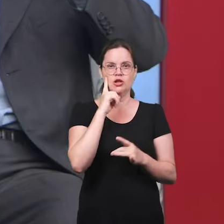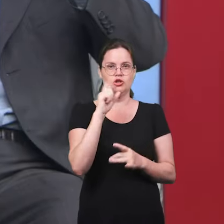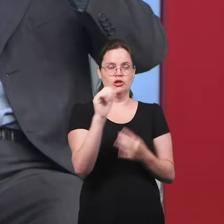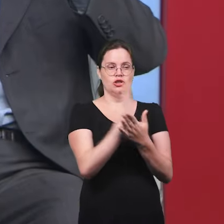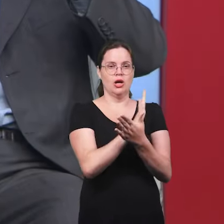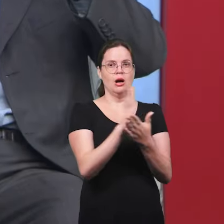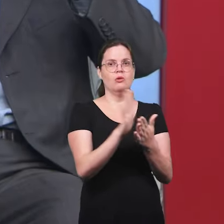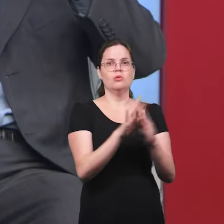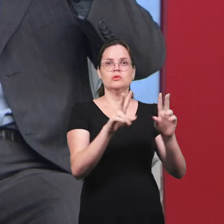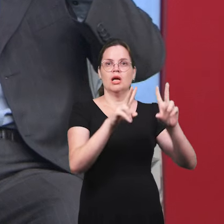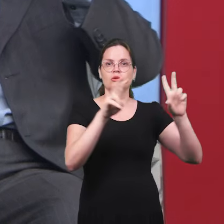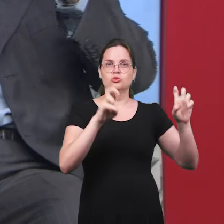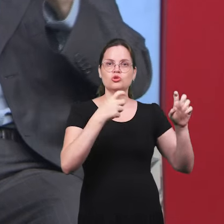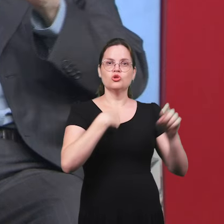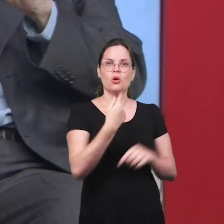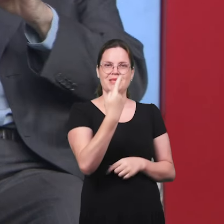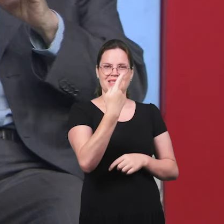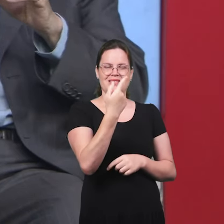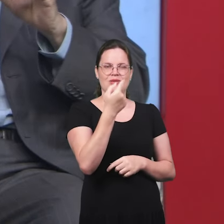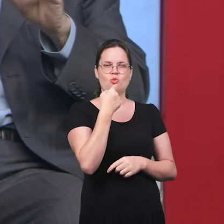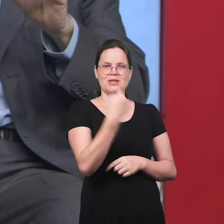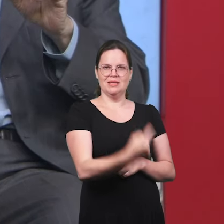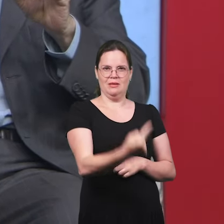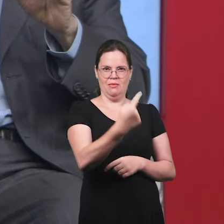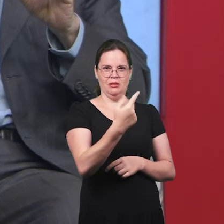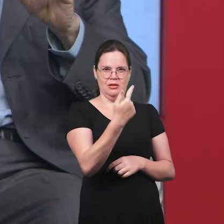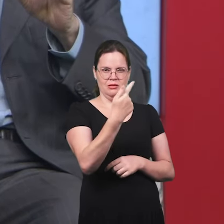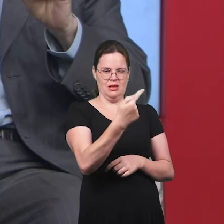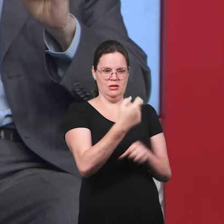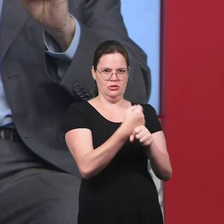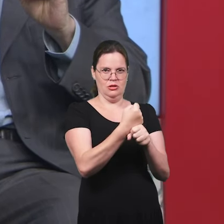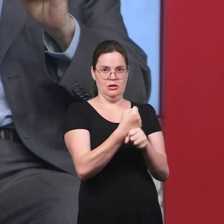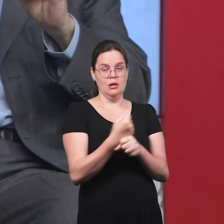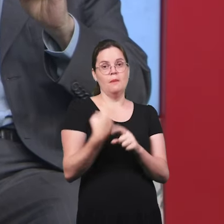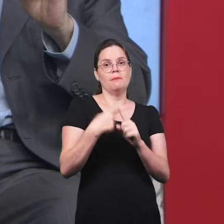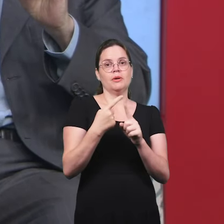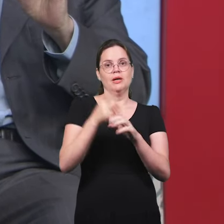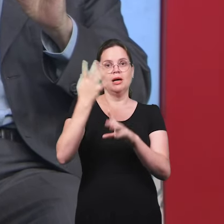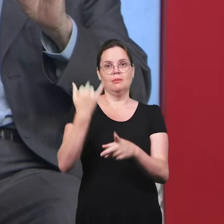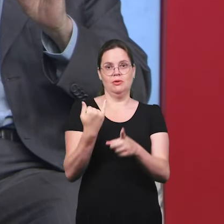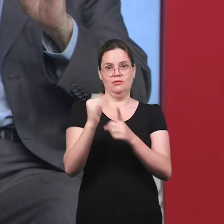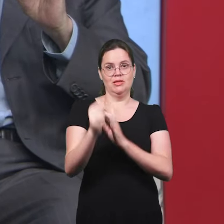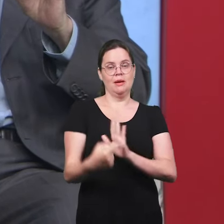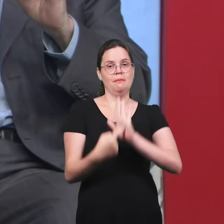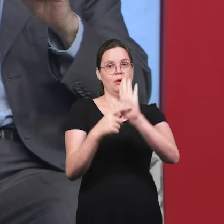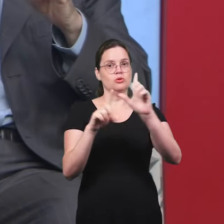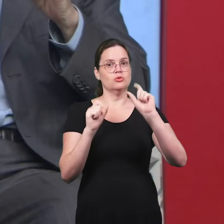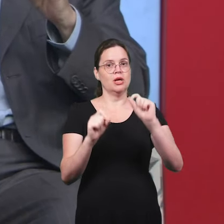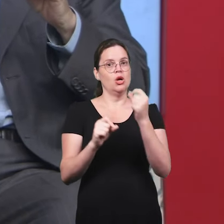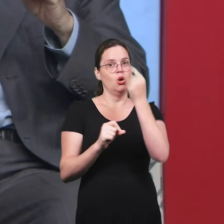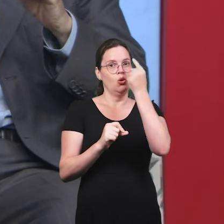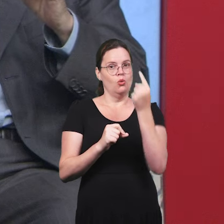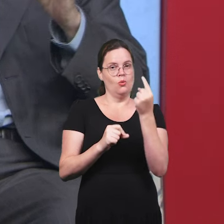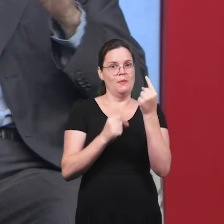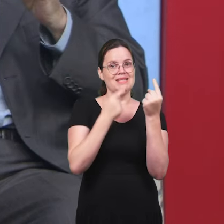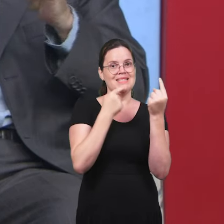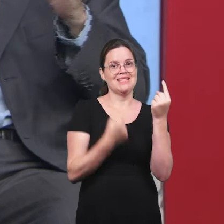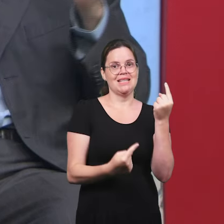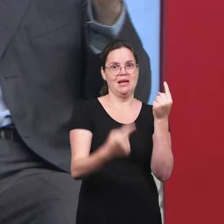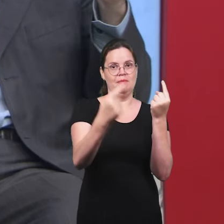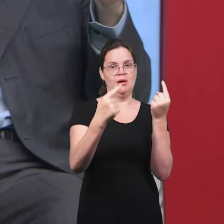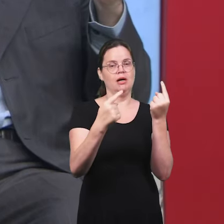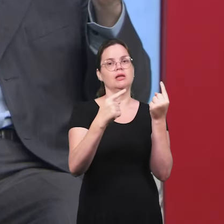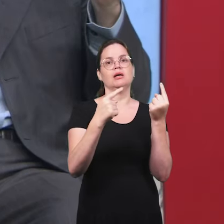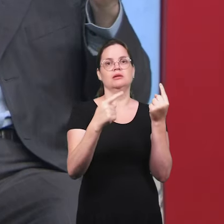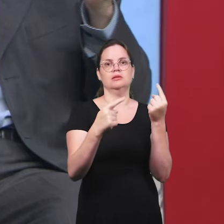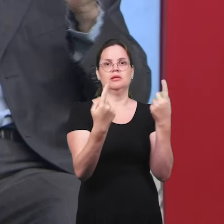anos, lembrando sempre, a profecia fala 1 semana de anos, e nós chamamos os